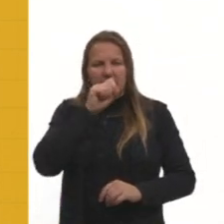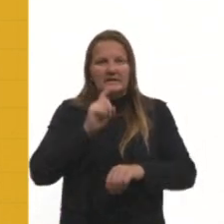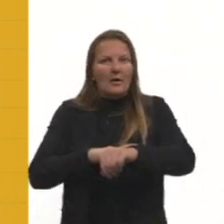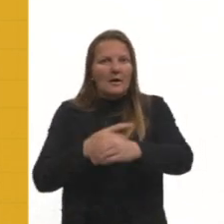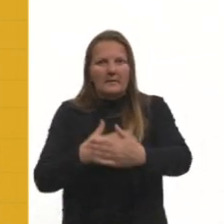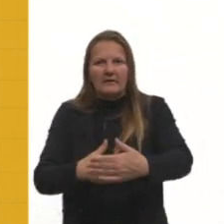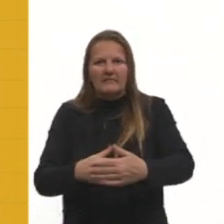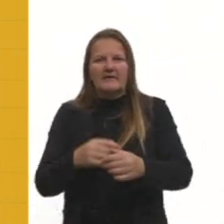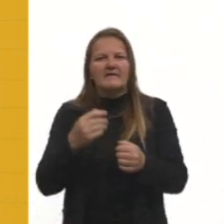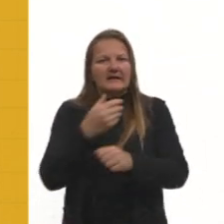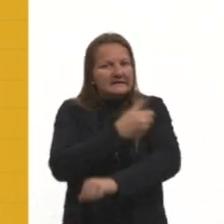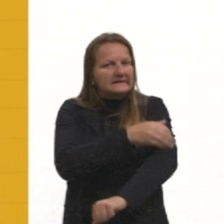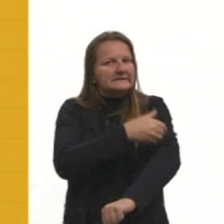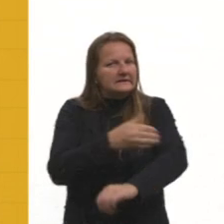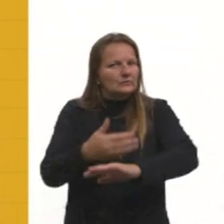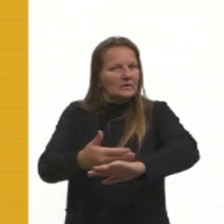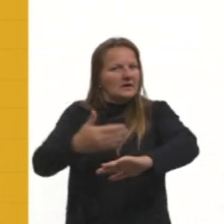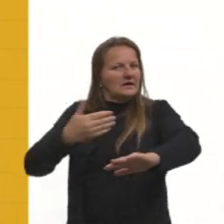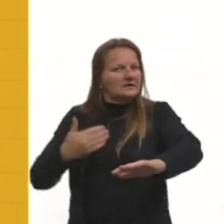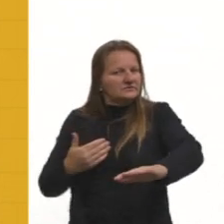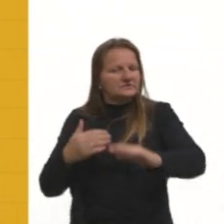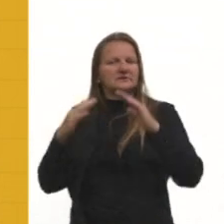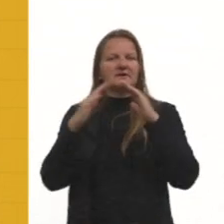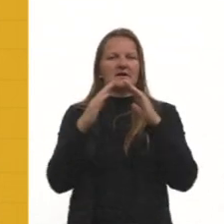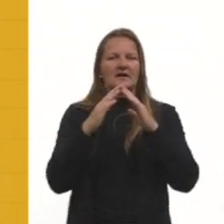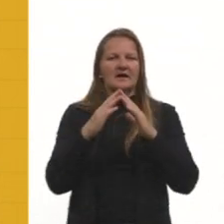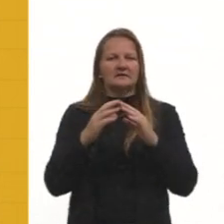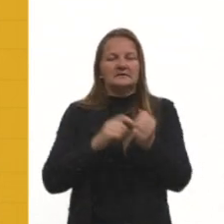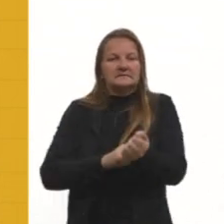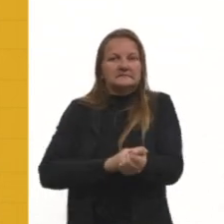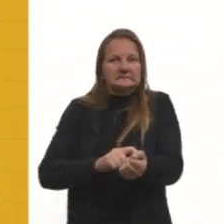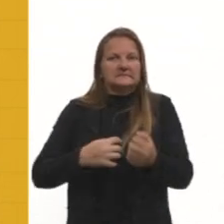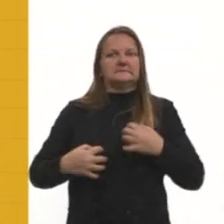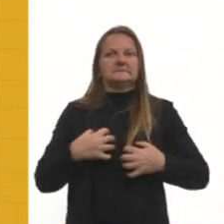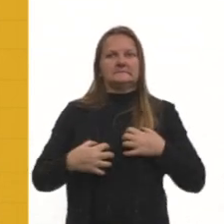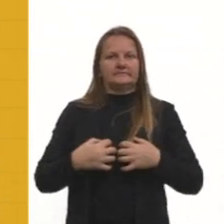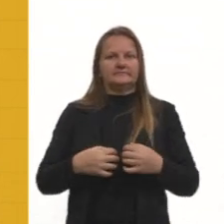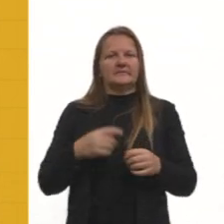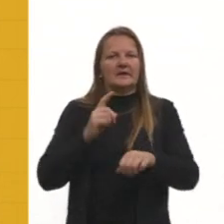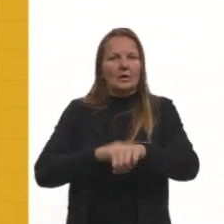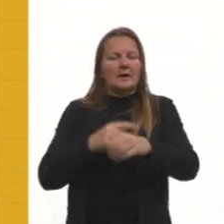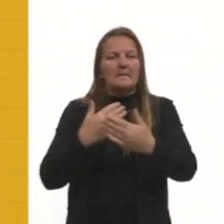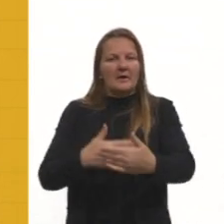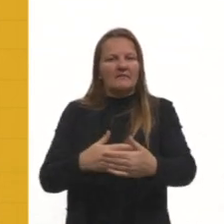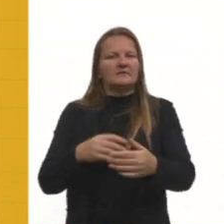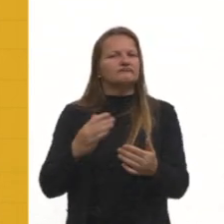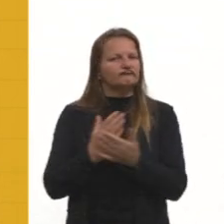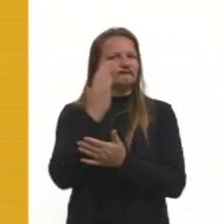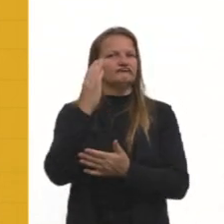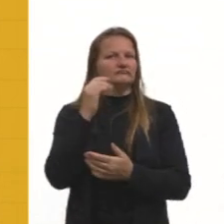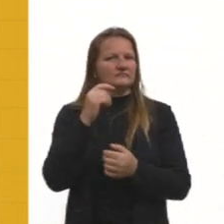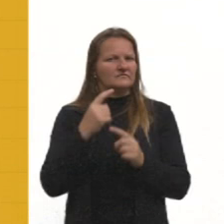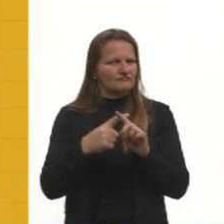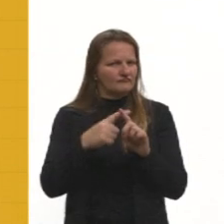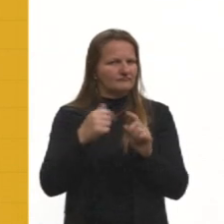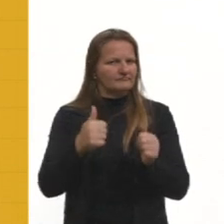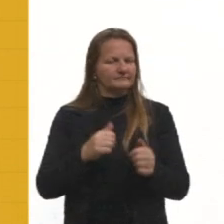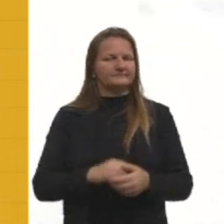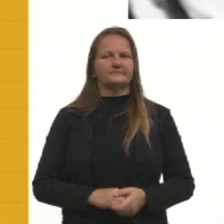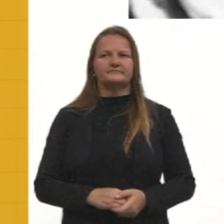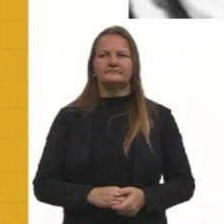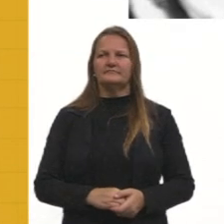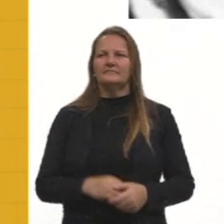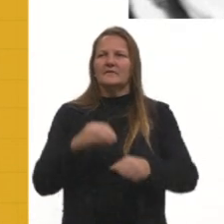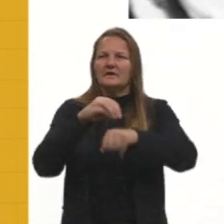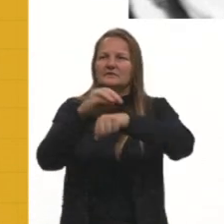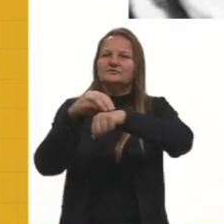na hora da prova vai treinando um pouco antes em casa quando tô te sentindo ansioso que ir lá na hora da prova vai dar tudo certo então aqui nós deixamos